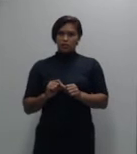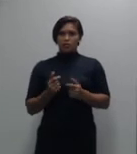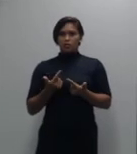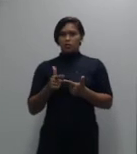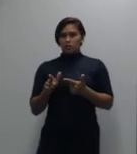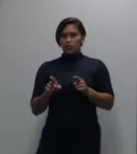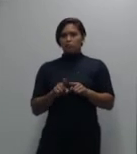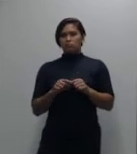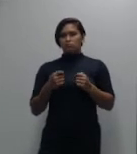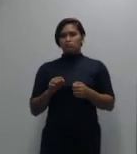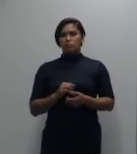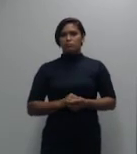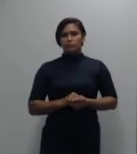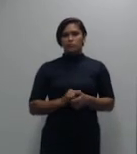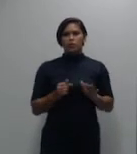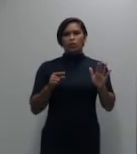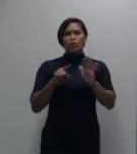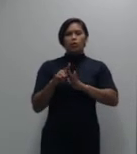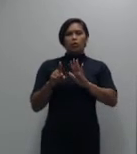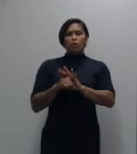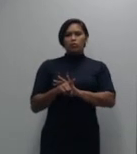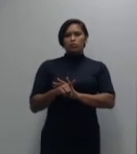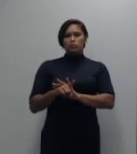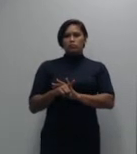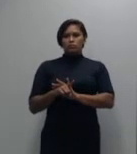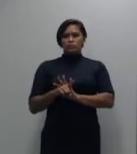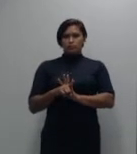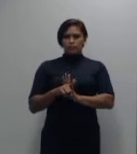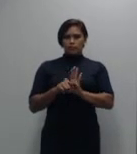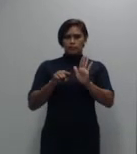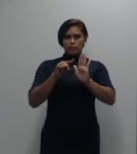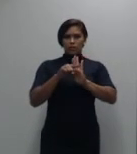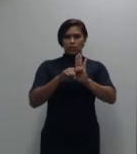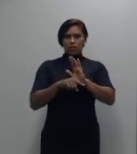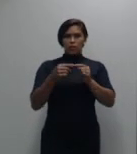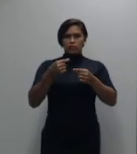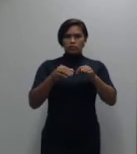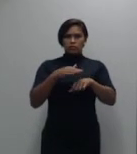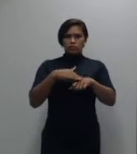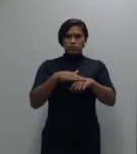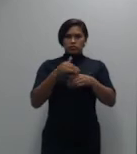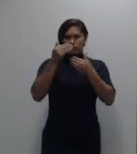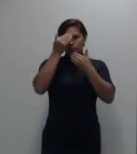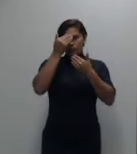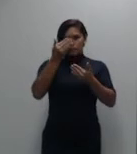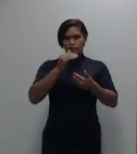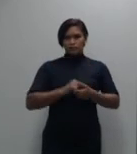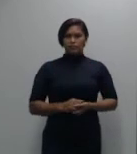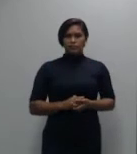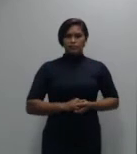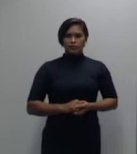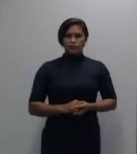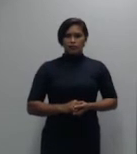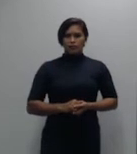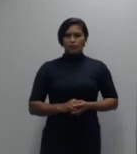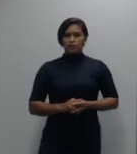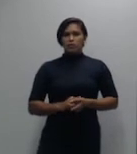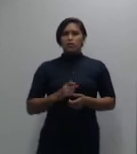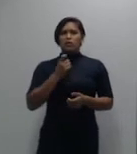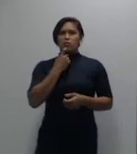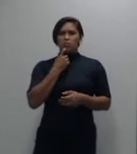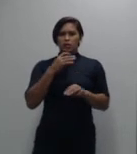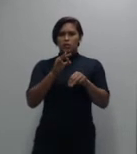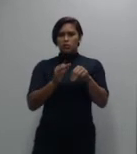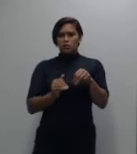mexendo consultar rendimentos lucros da base Obrigado mas a grande agradecemos Salomão